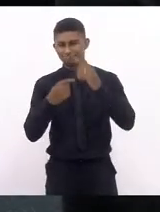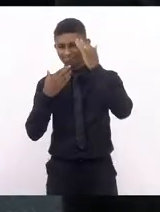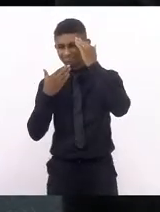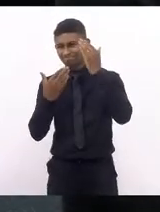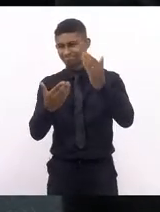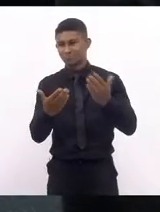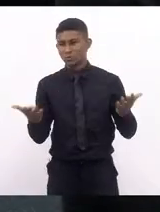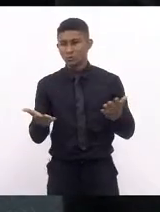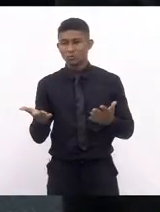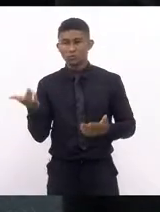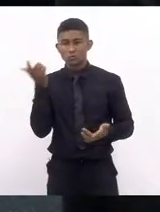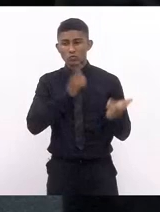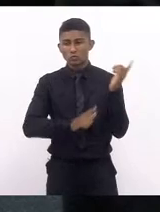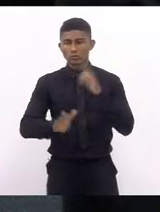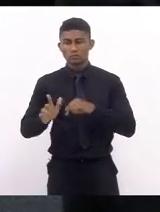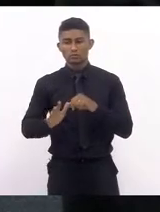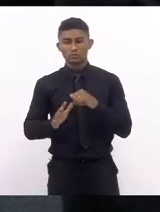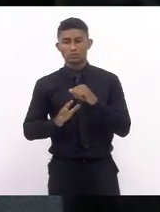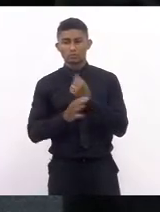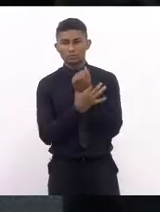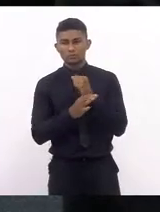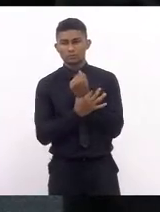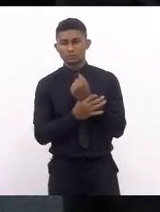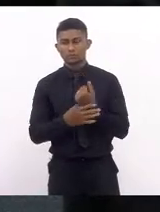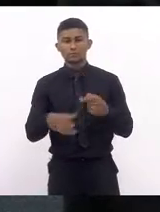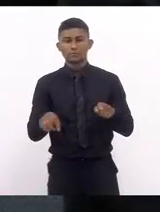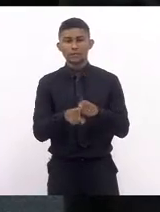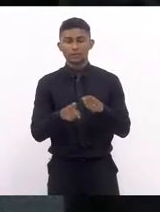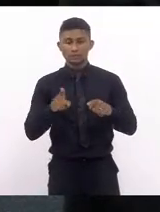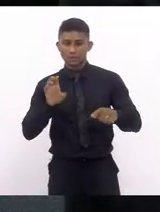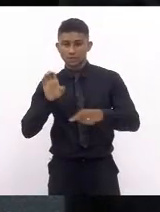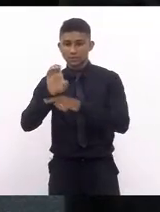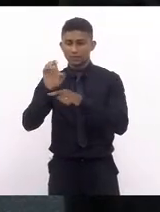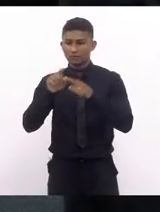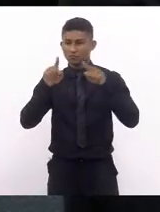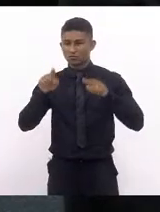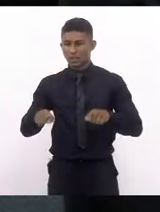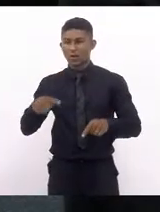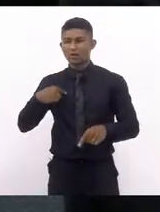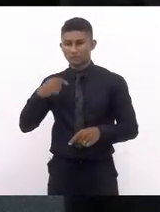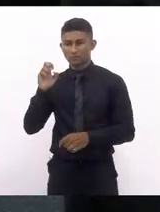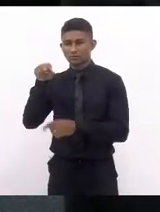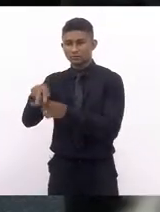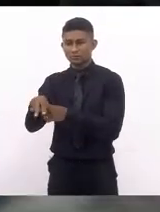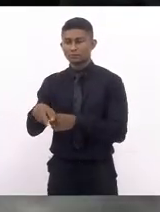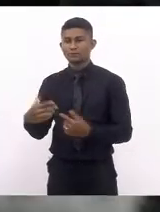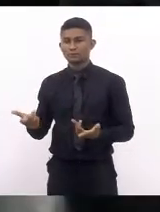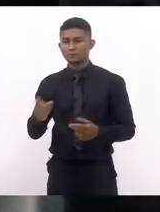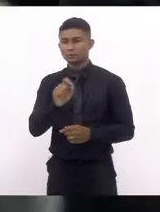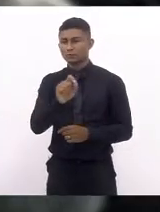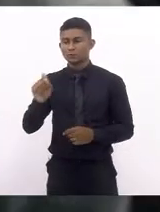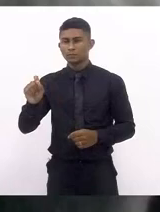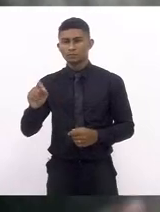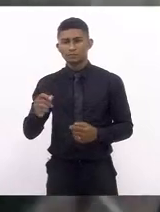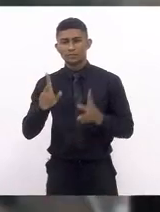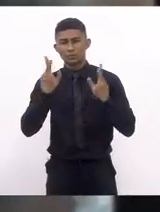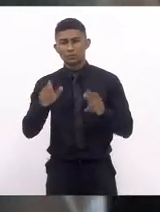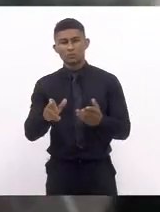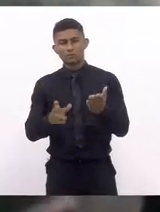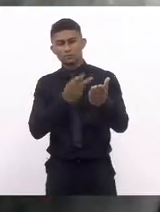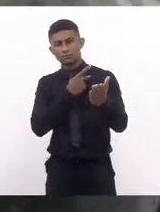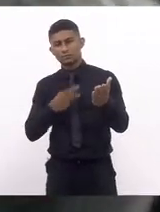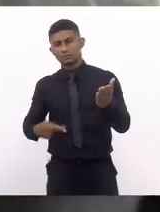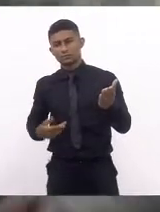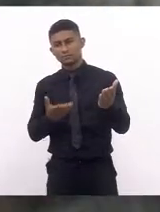avançamos na segurança pública eu sou servidor do estado como presidente da exercício